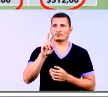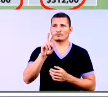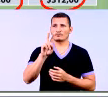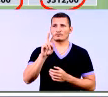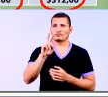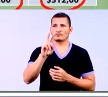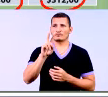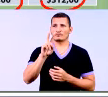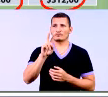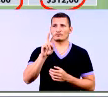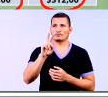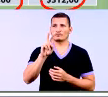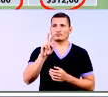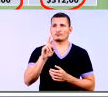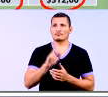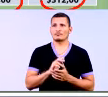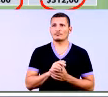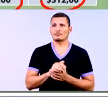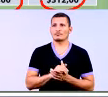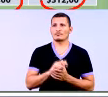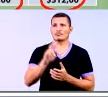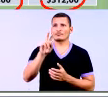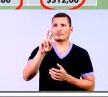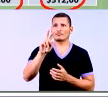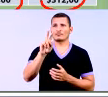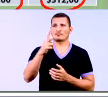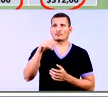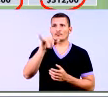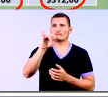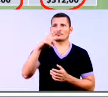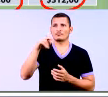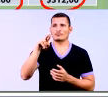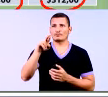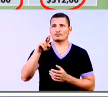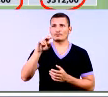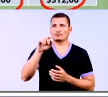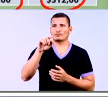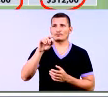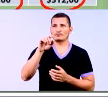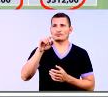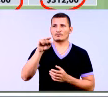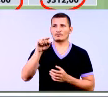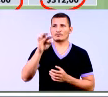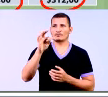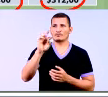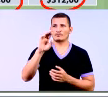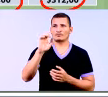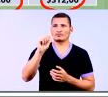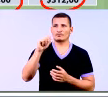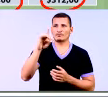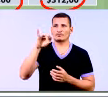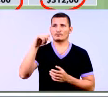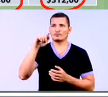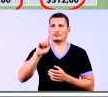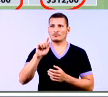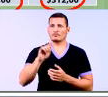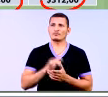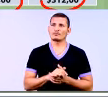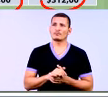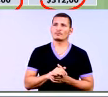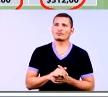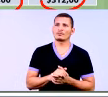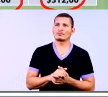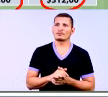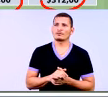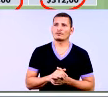prática, ele tem os 2 núcleos e trabalha como se tivesse os 2. Ué, e esse cara aqui, ó. Ué, Fábio, se eu olhar aqui